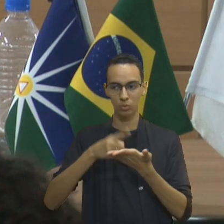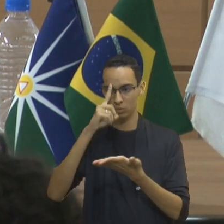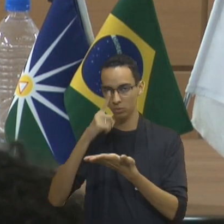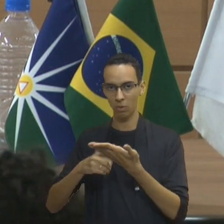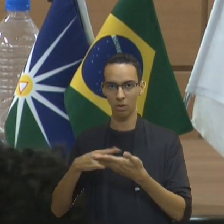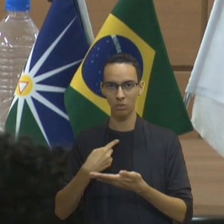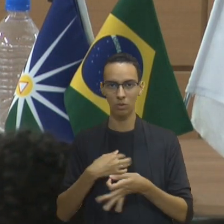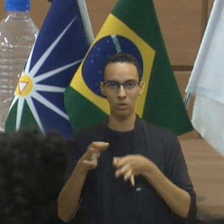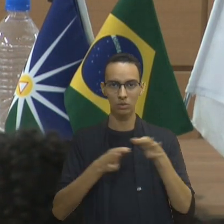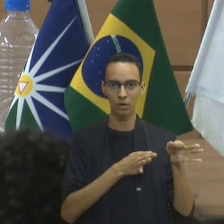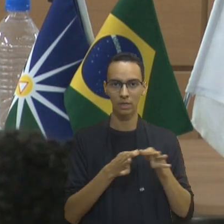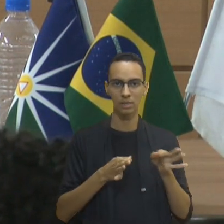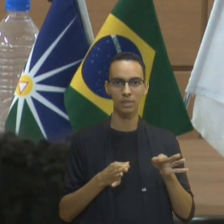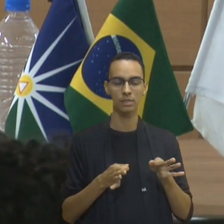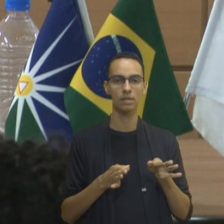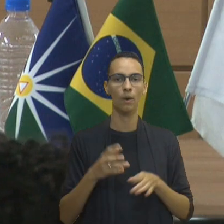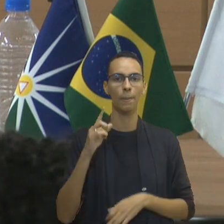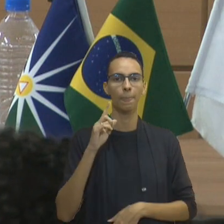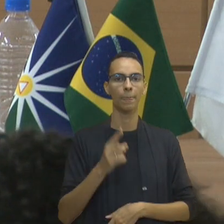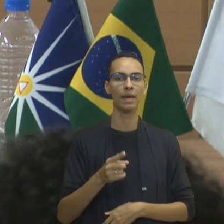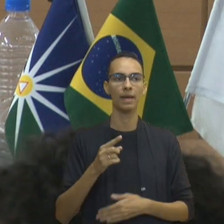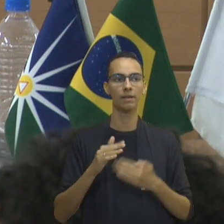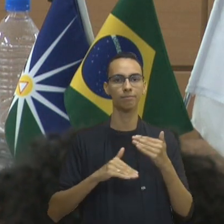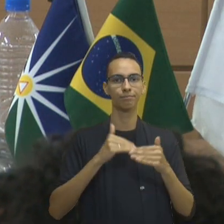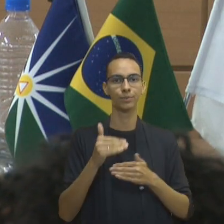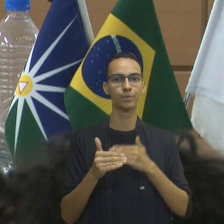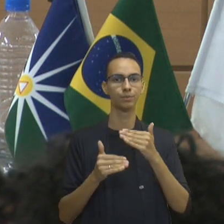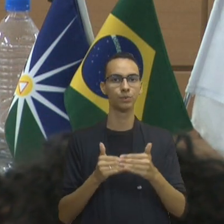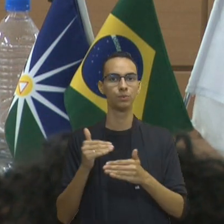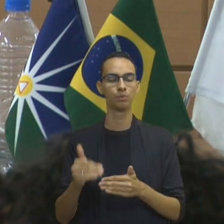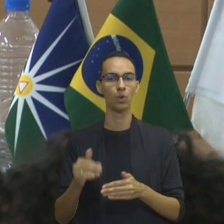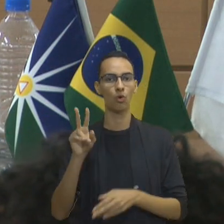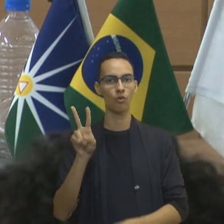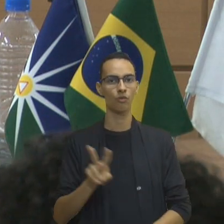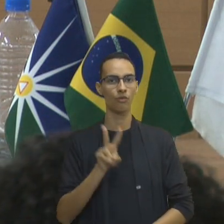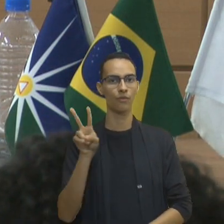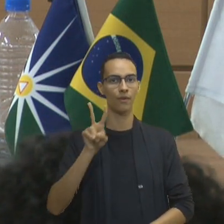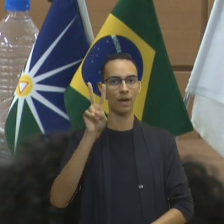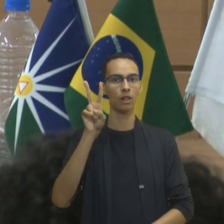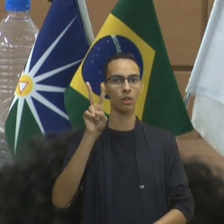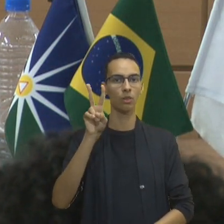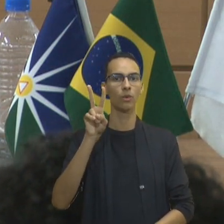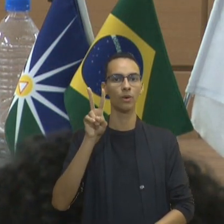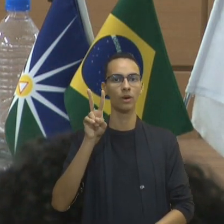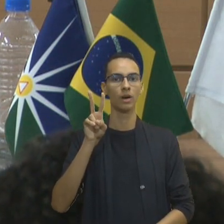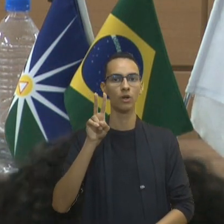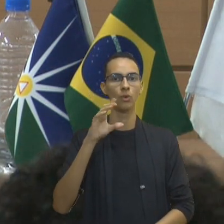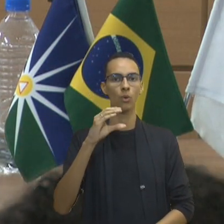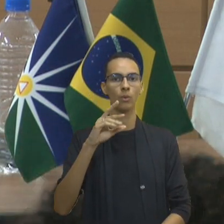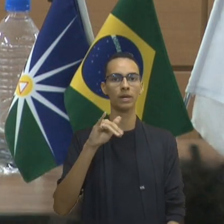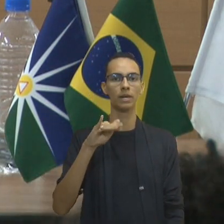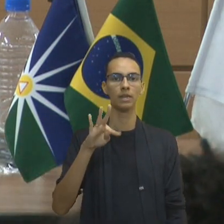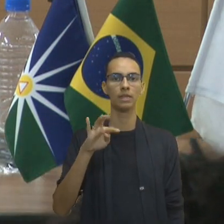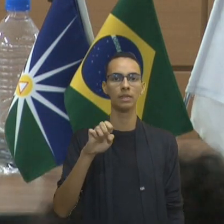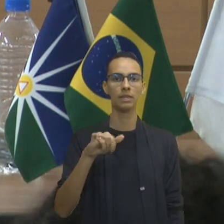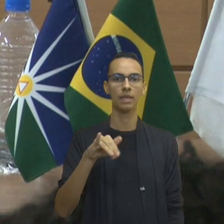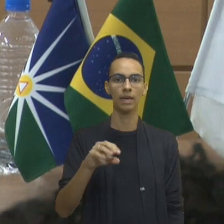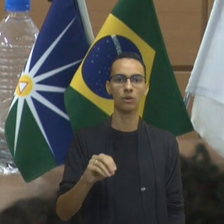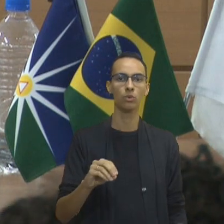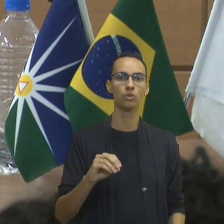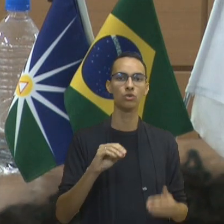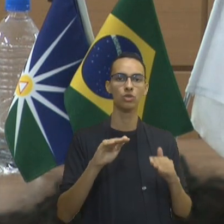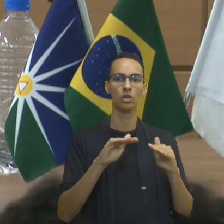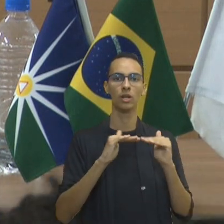planejamento, ela levou esse valor como critério de negociação. Tá.